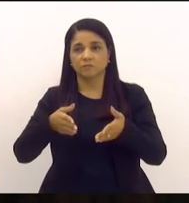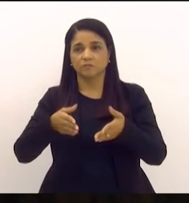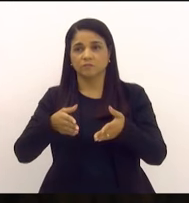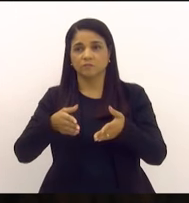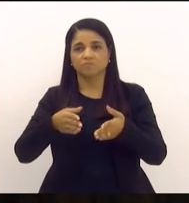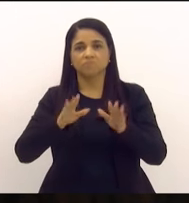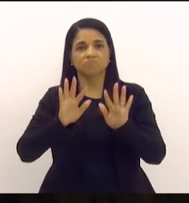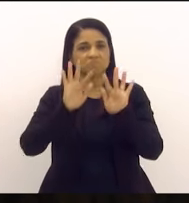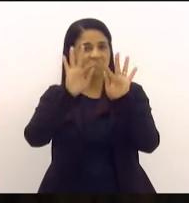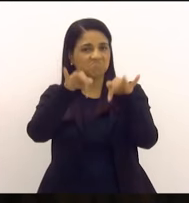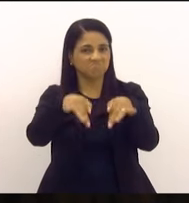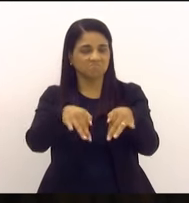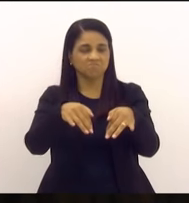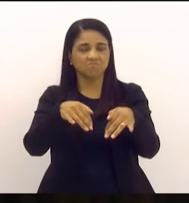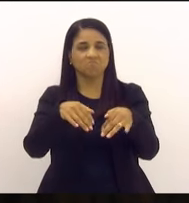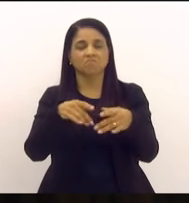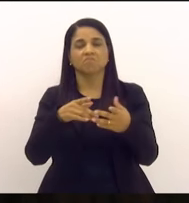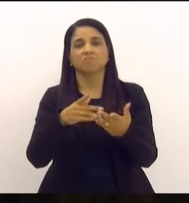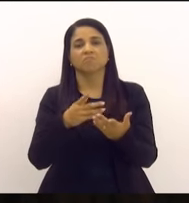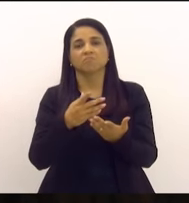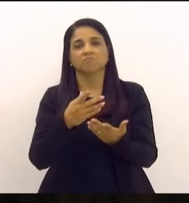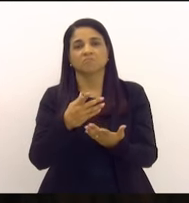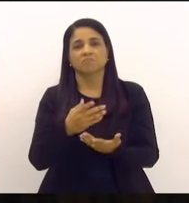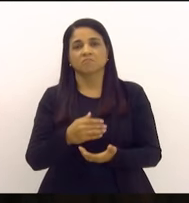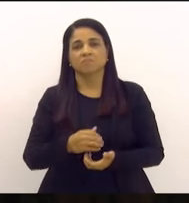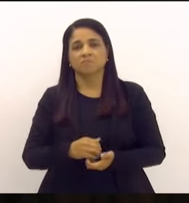Deputado, não havendo quem queira discutir, encerrada a discussão.